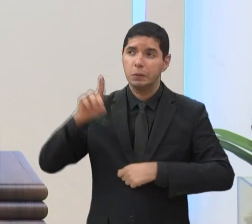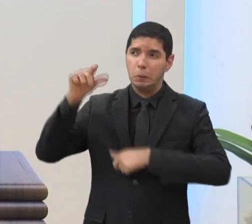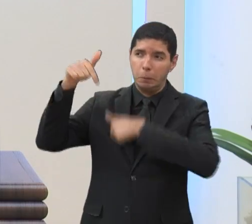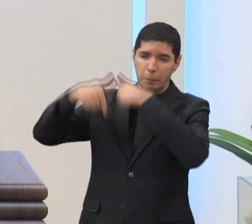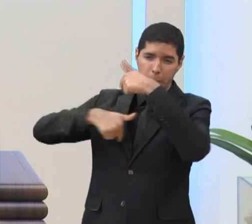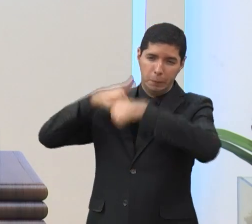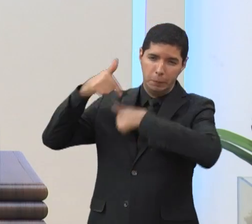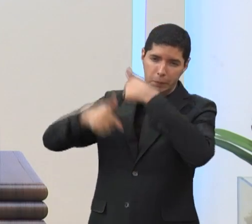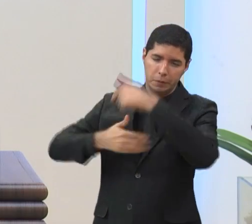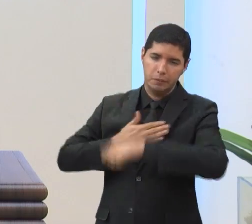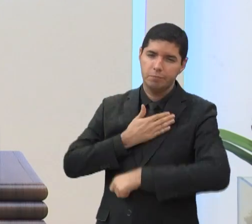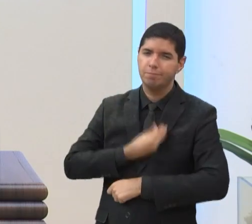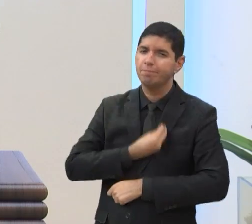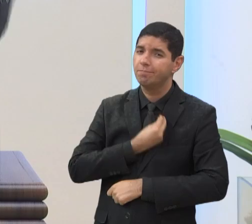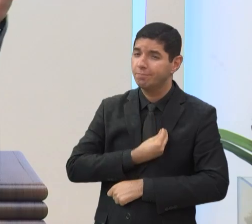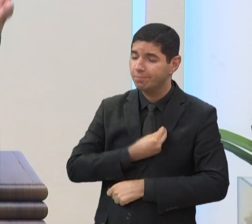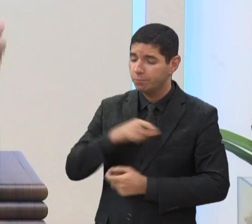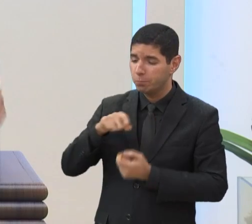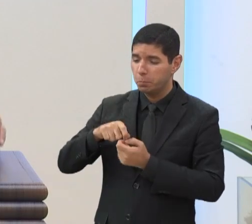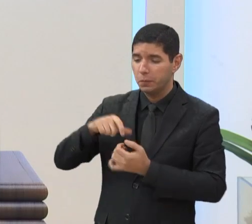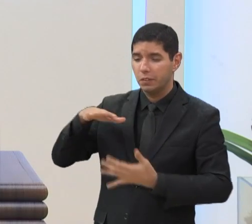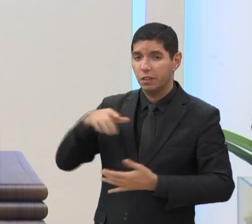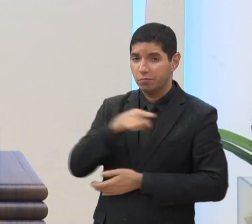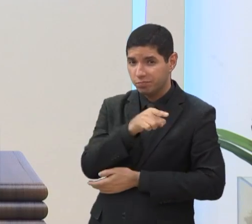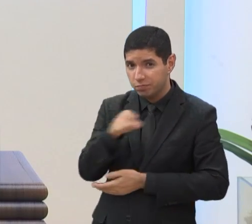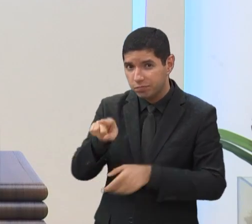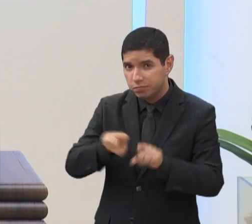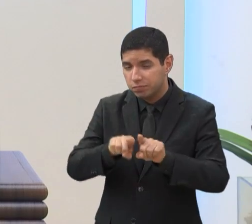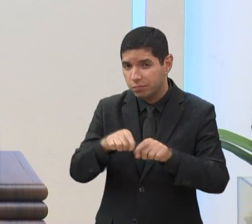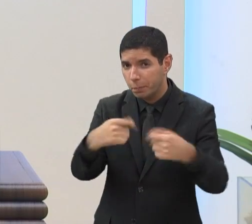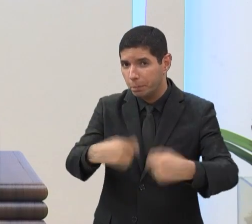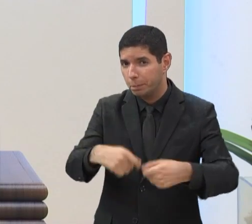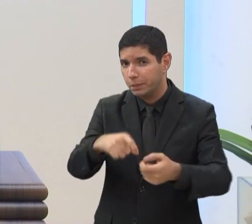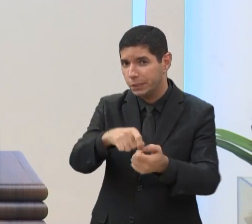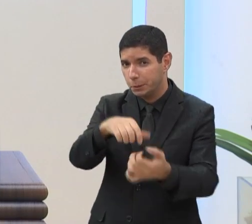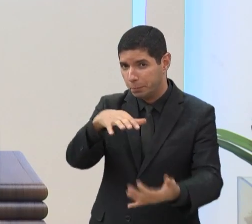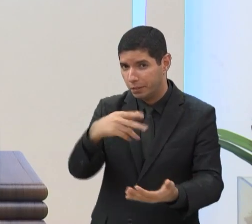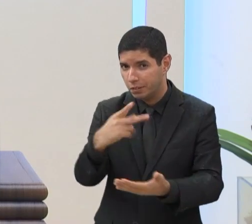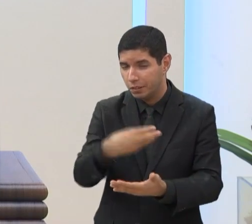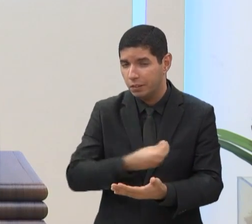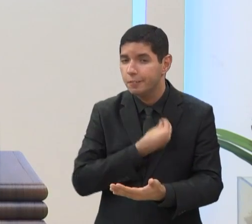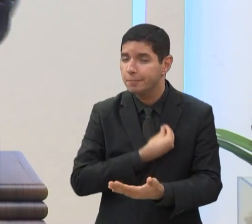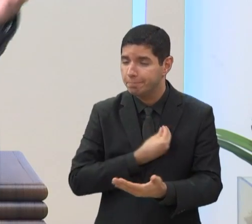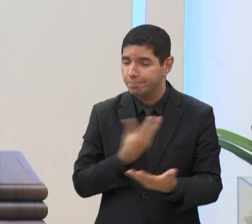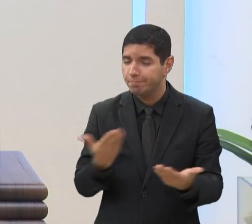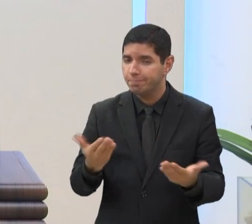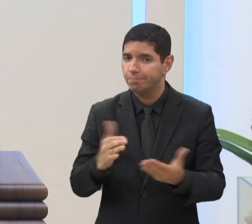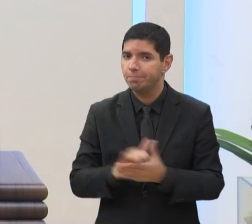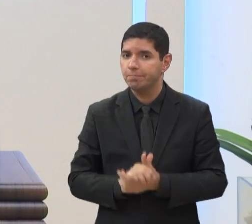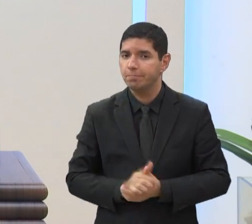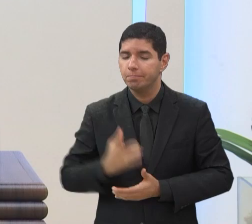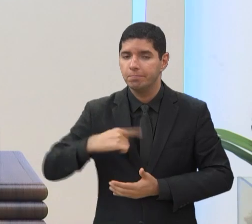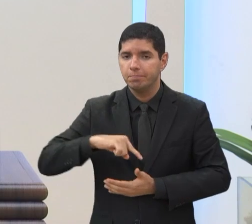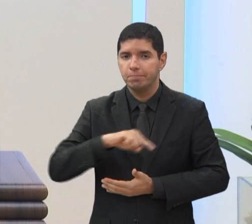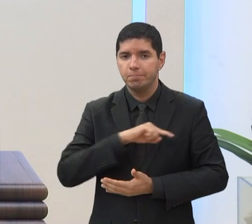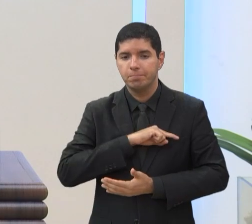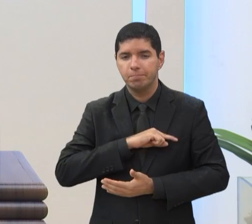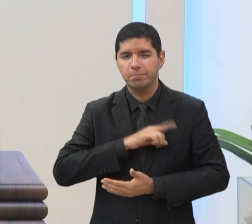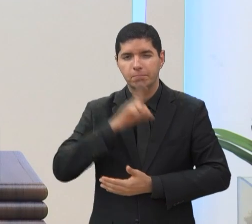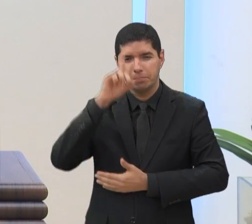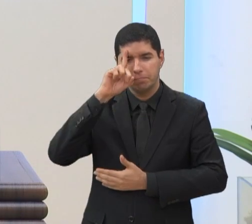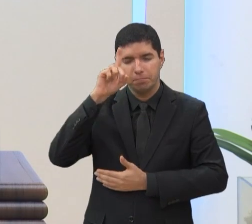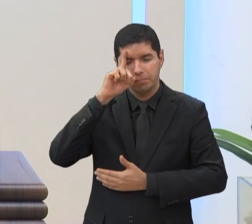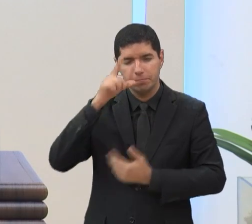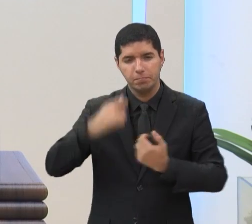Deus, da bênção de Deus, de milagres da parte de Deus na nossa vida, porque todos nós